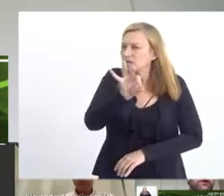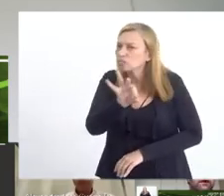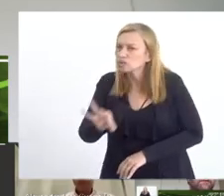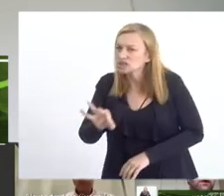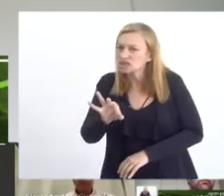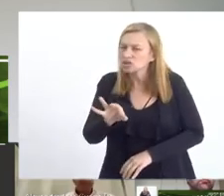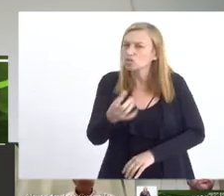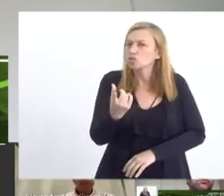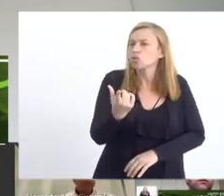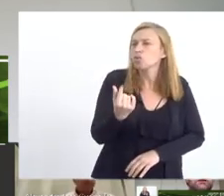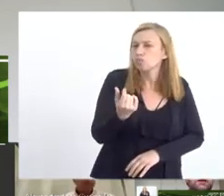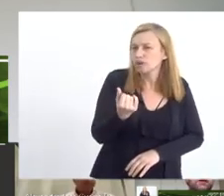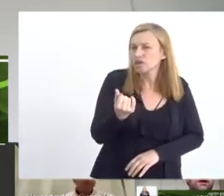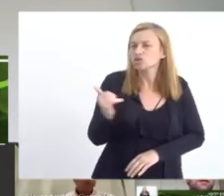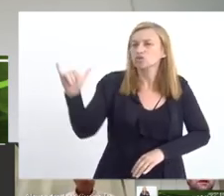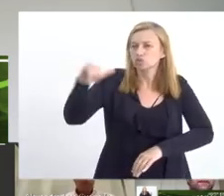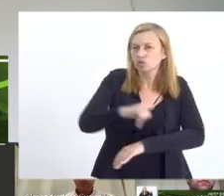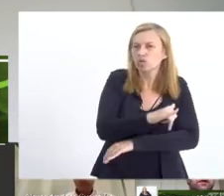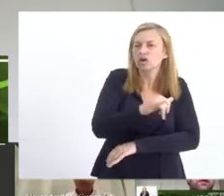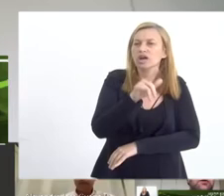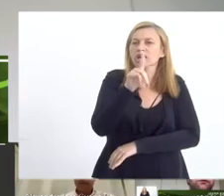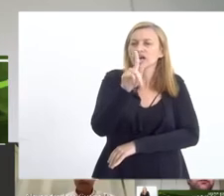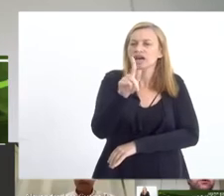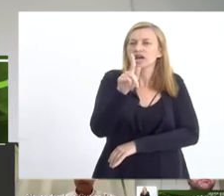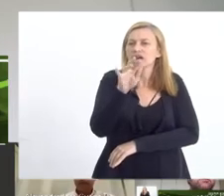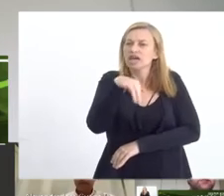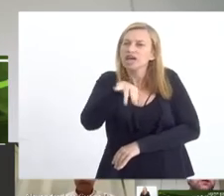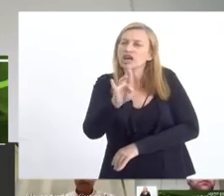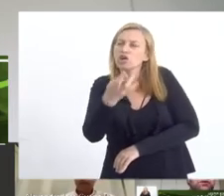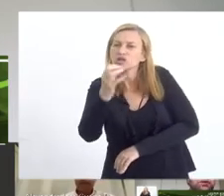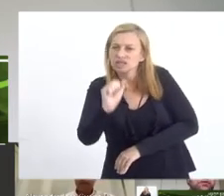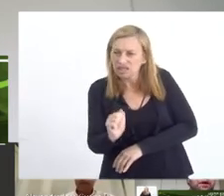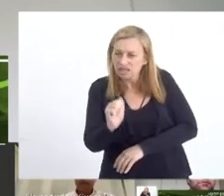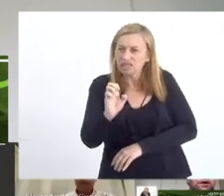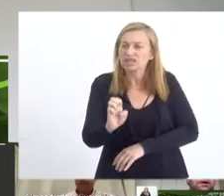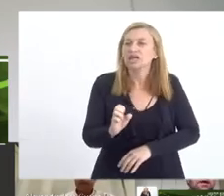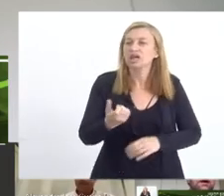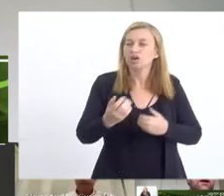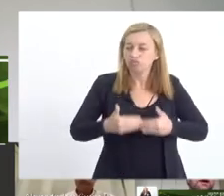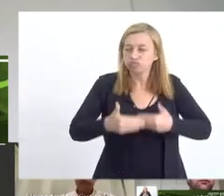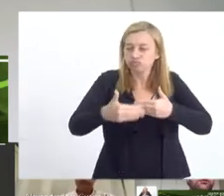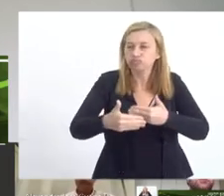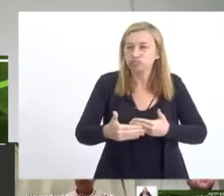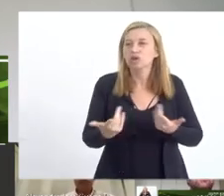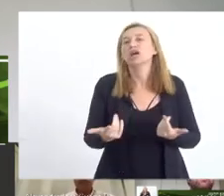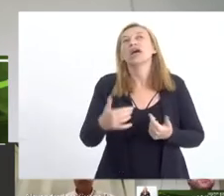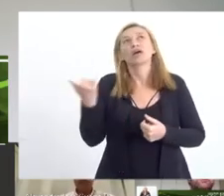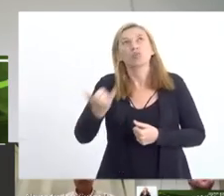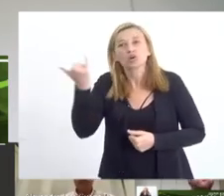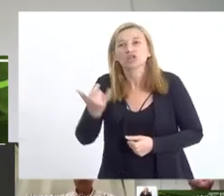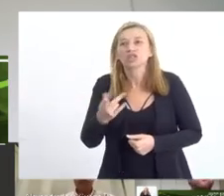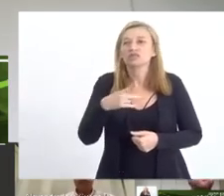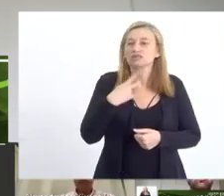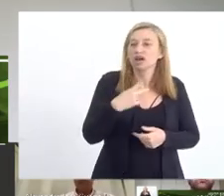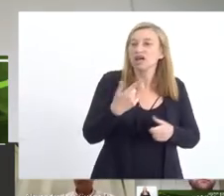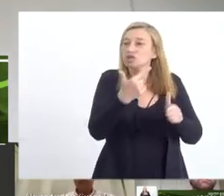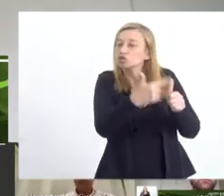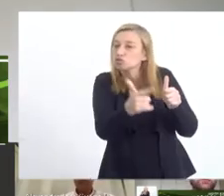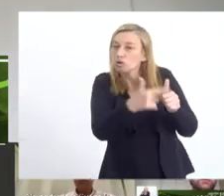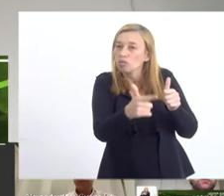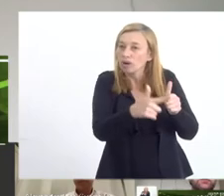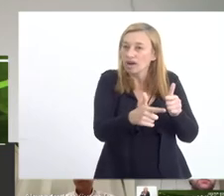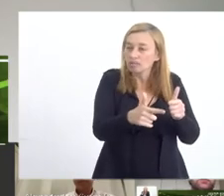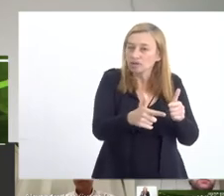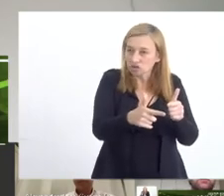voo, é o custo do querosene da aviação. Então, isso foi um grande avanço que nós tivemos, né? É importante a gente enfrentar os problemas de